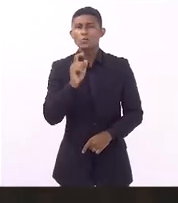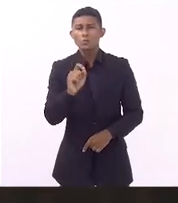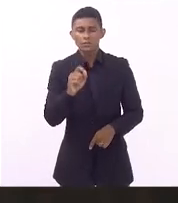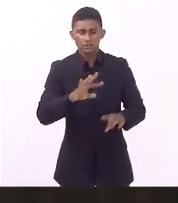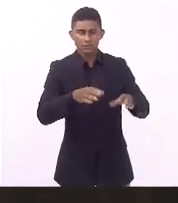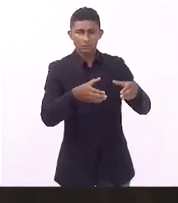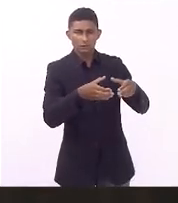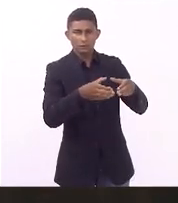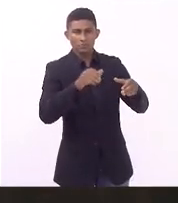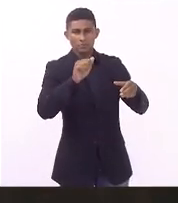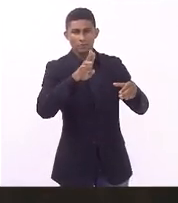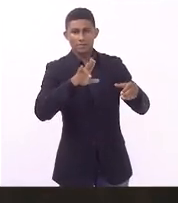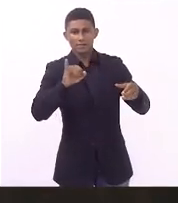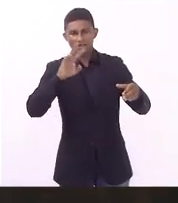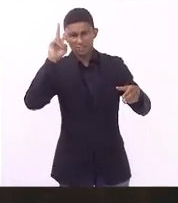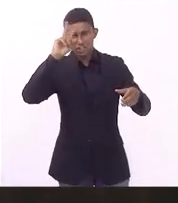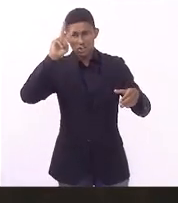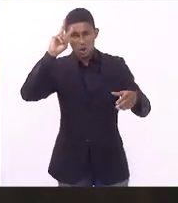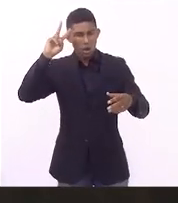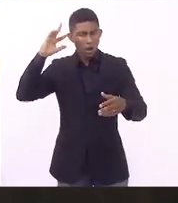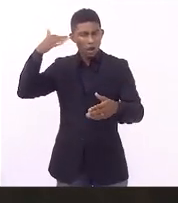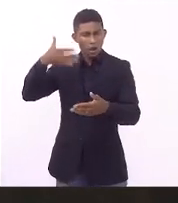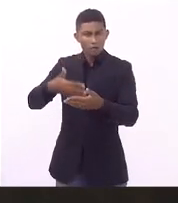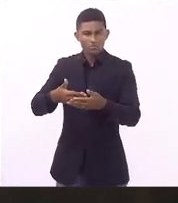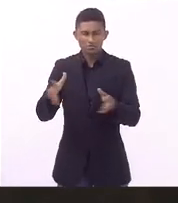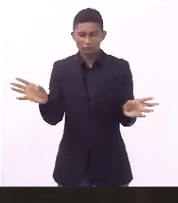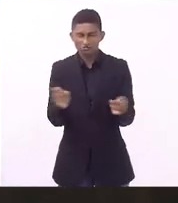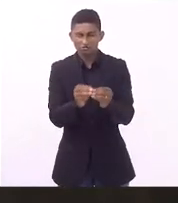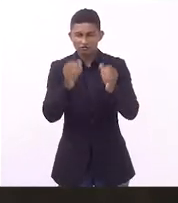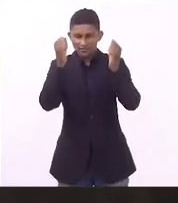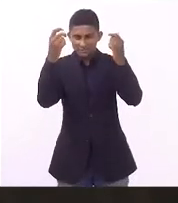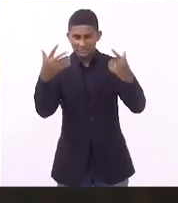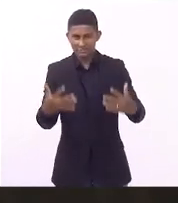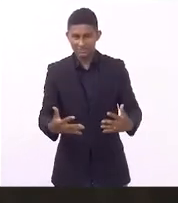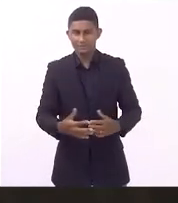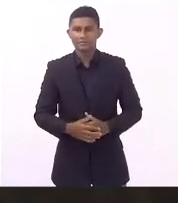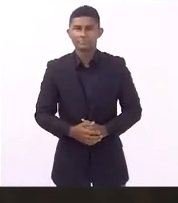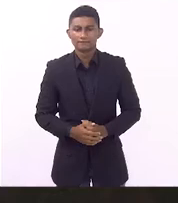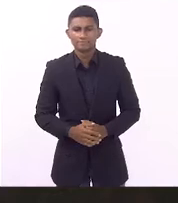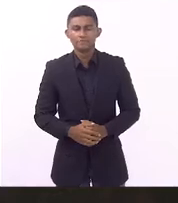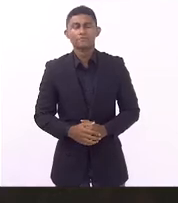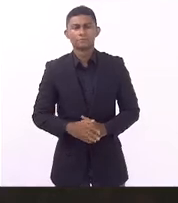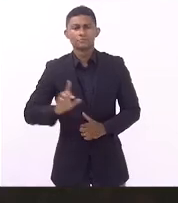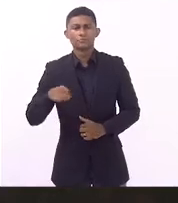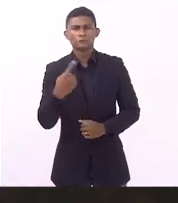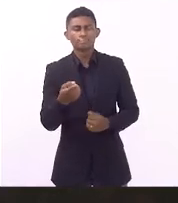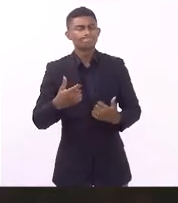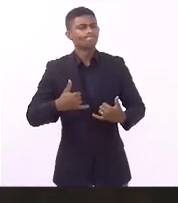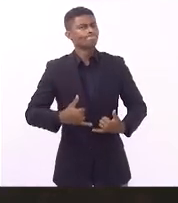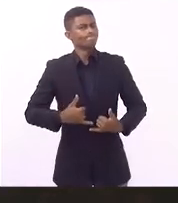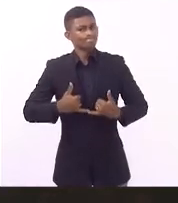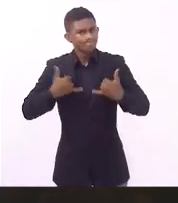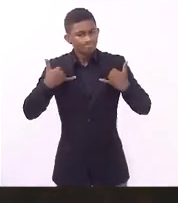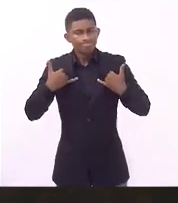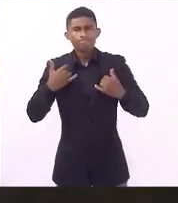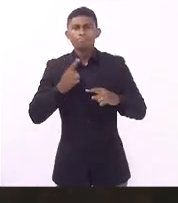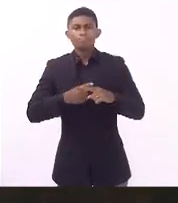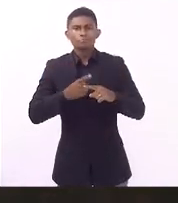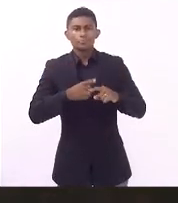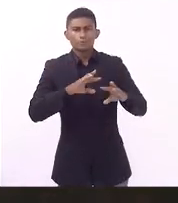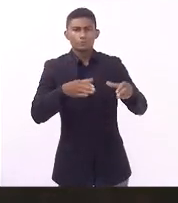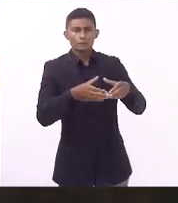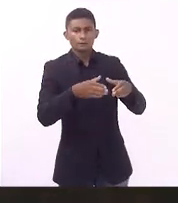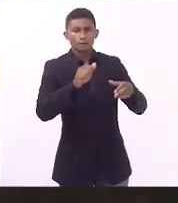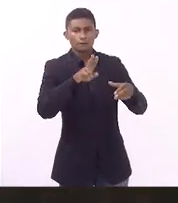ABI. A gente tem o orgulho de dizer que a ABI, que vai fazer agora